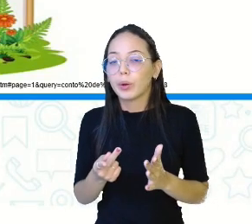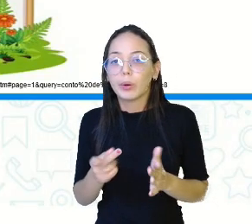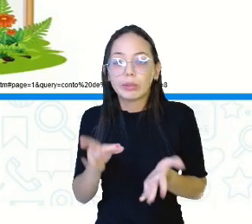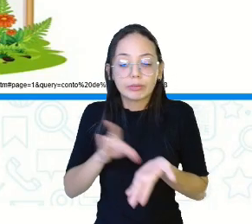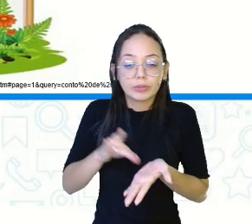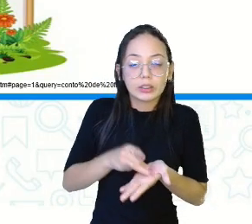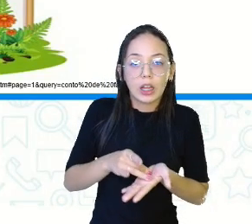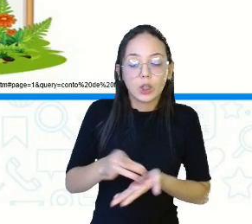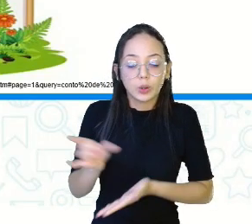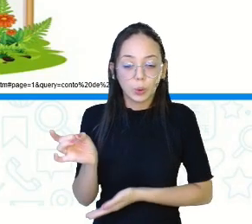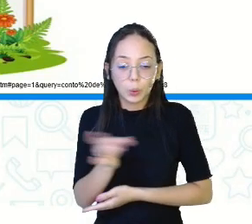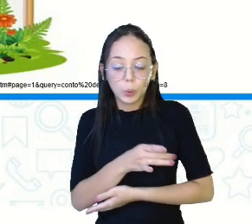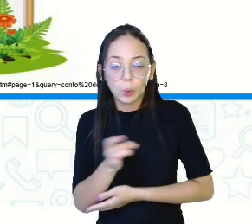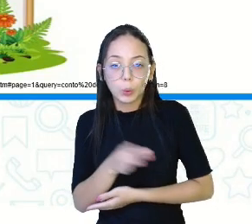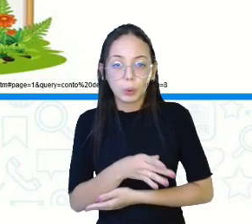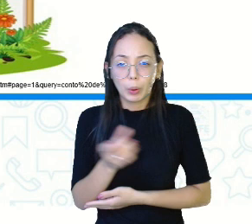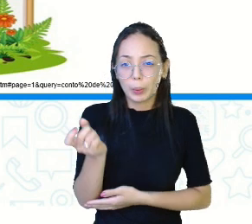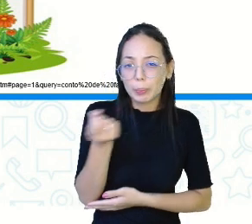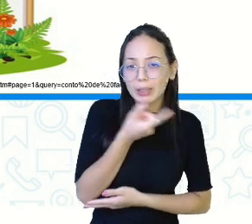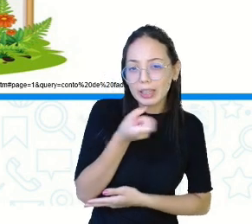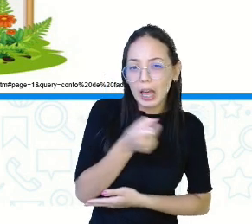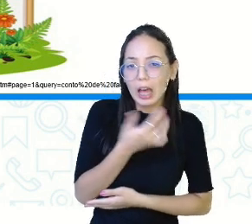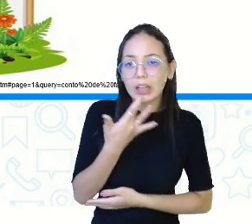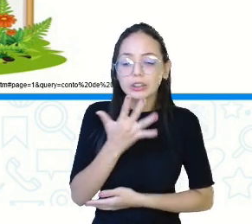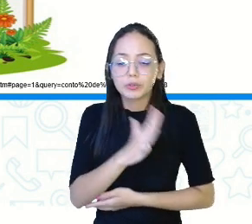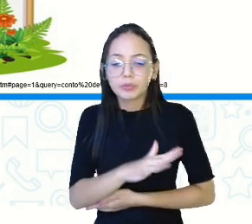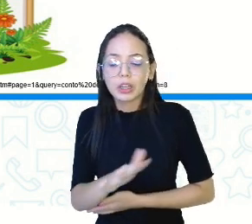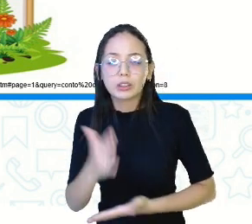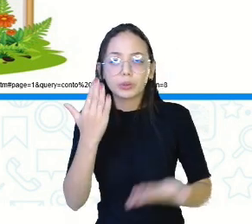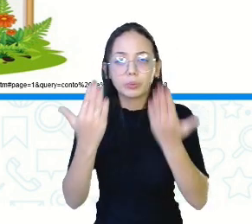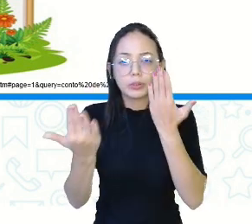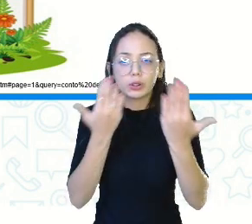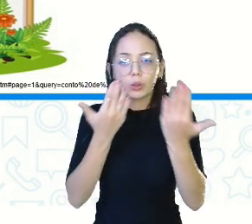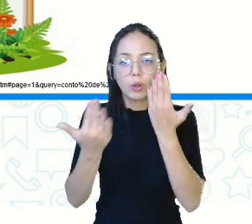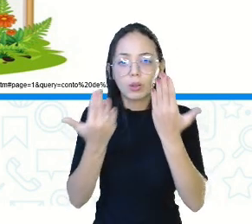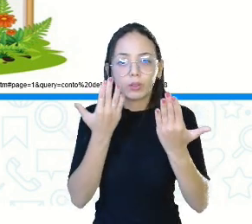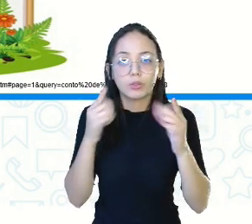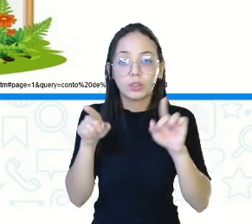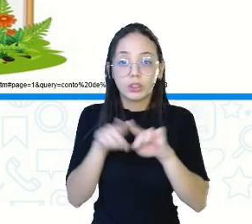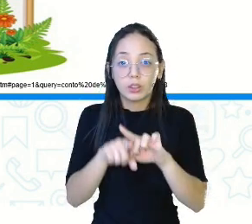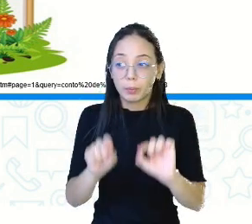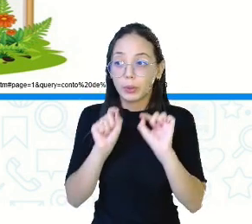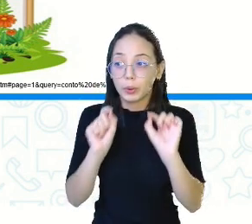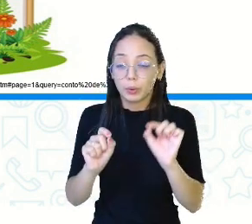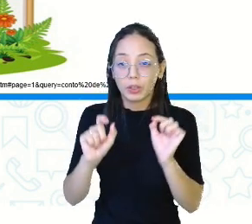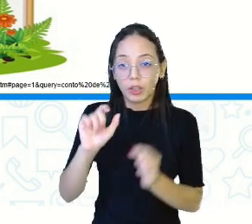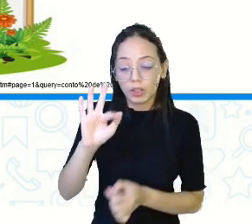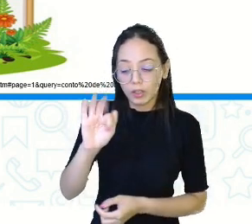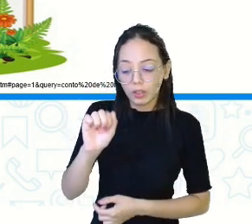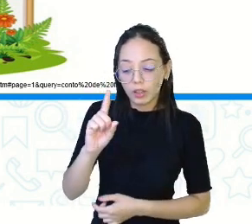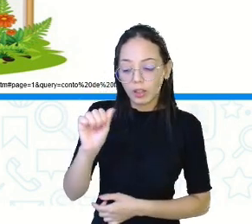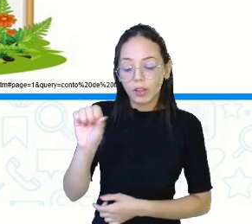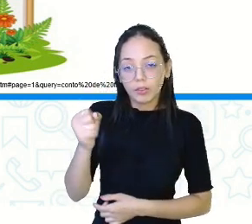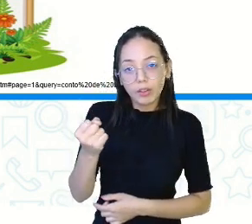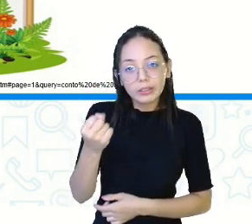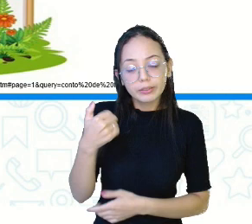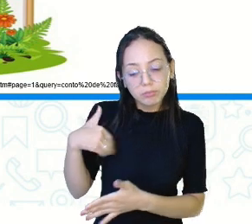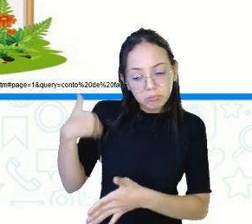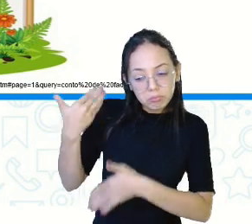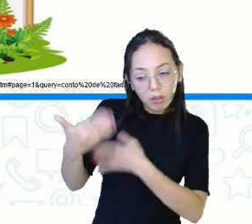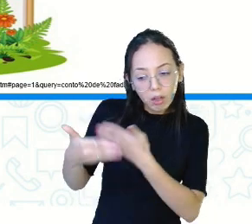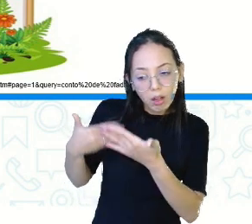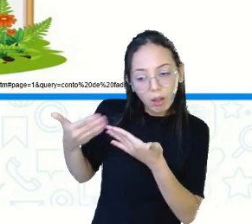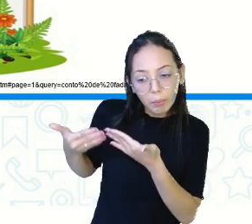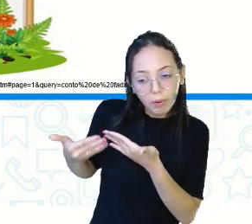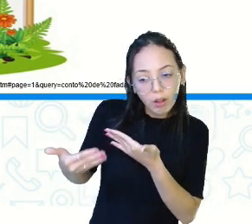de terror, de humor, infantis, psicológicos e de fadas. Então, no decorrer das aulas,